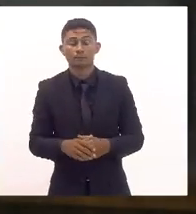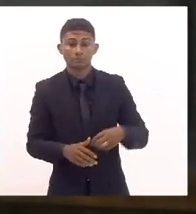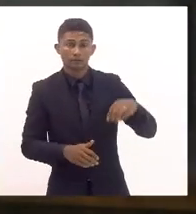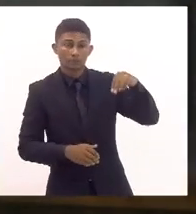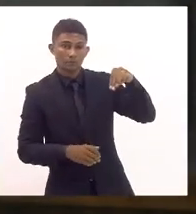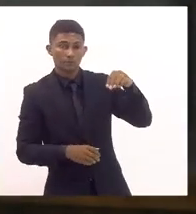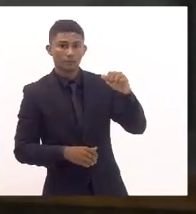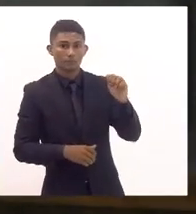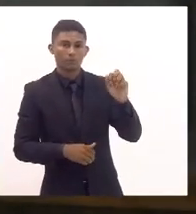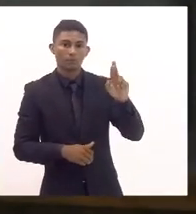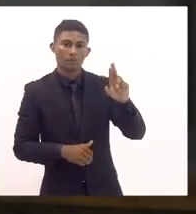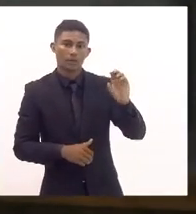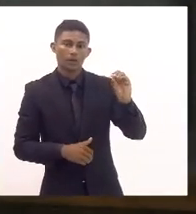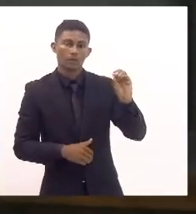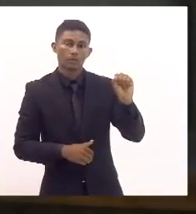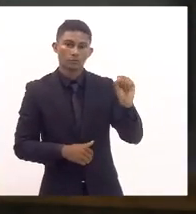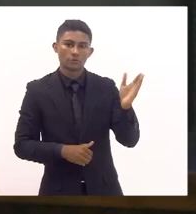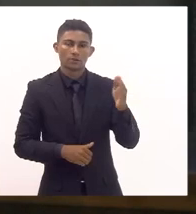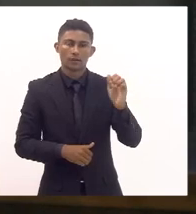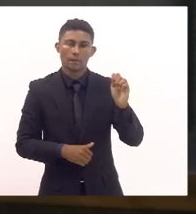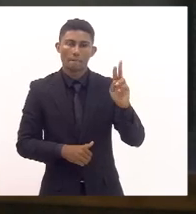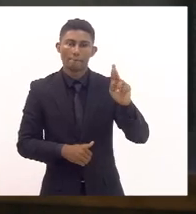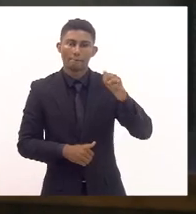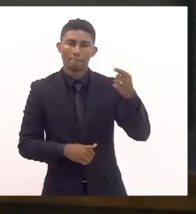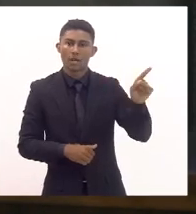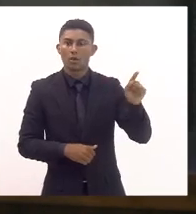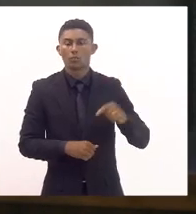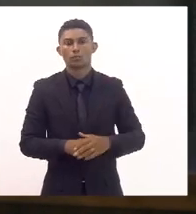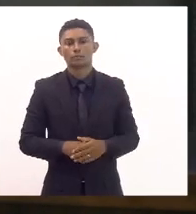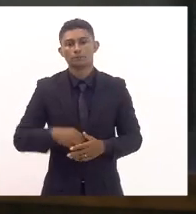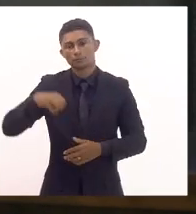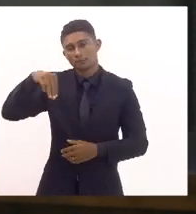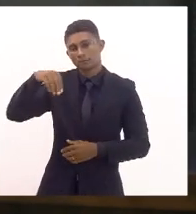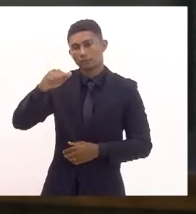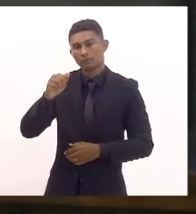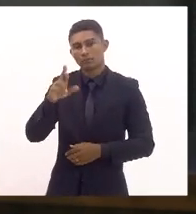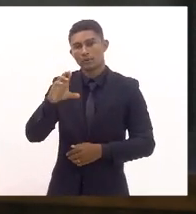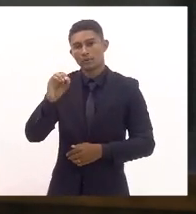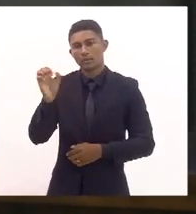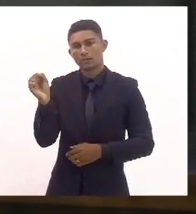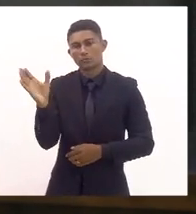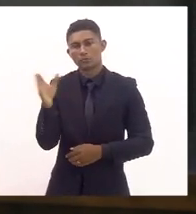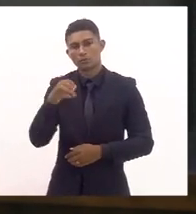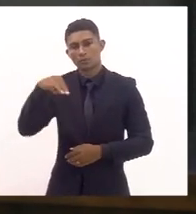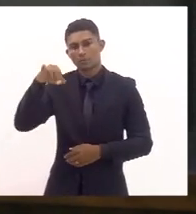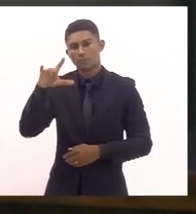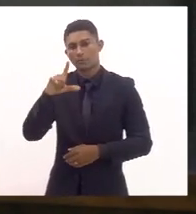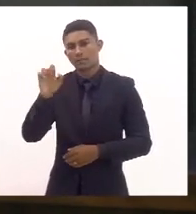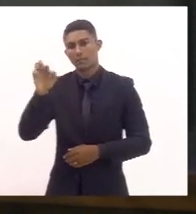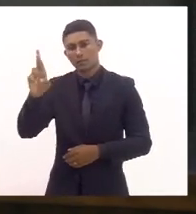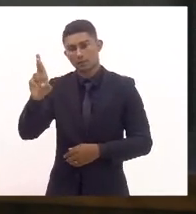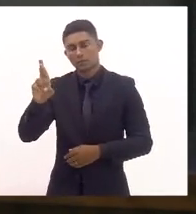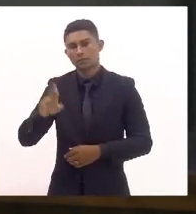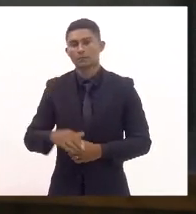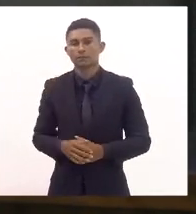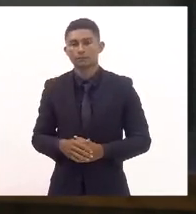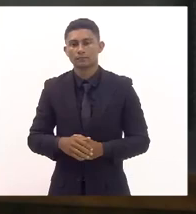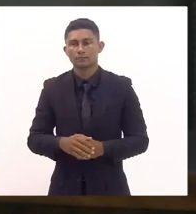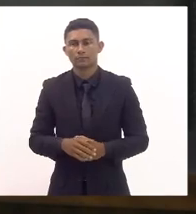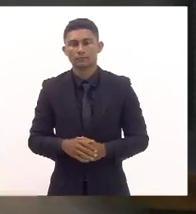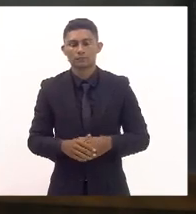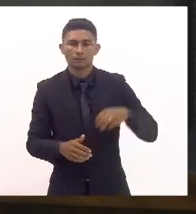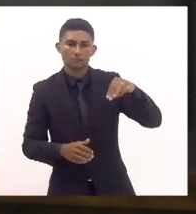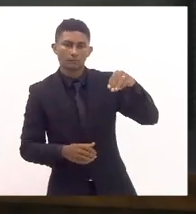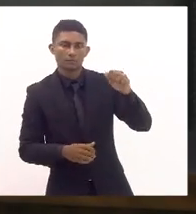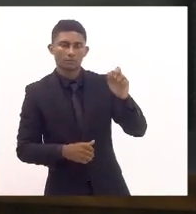Marcos Abrahão o Deputado Marcus Miller o Deputado